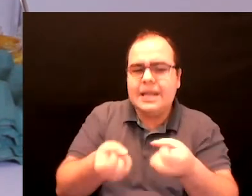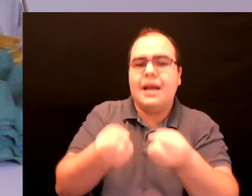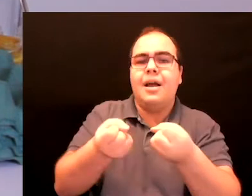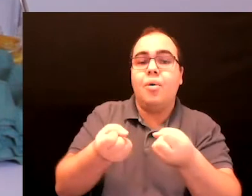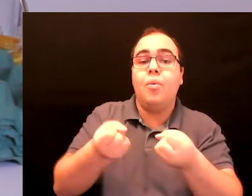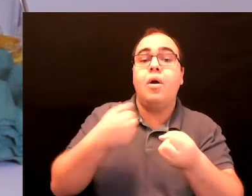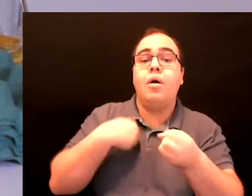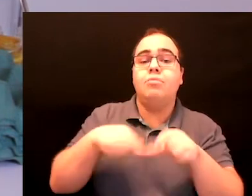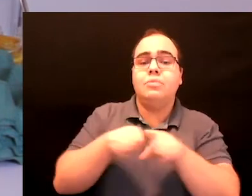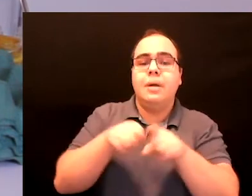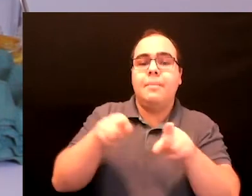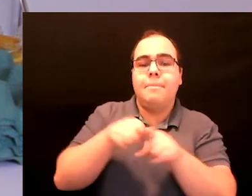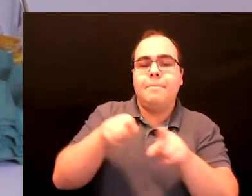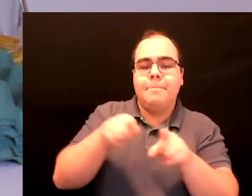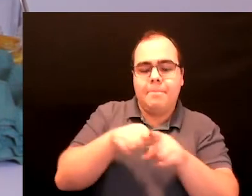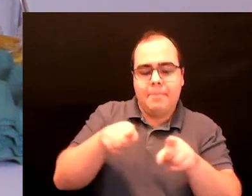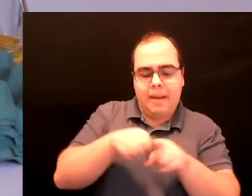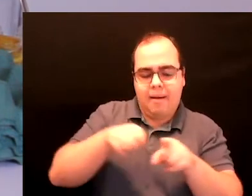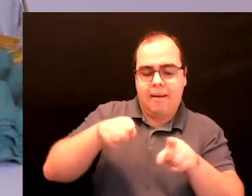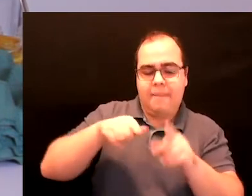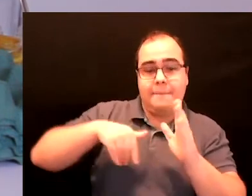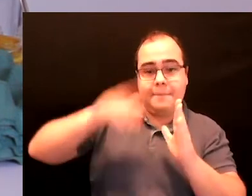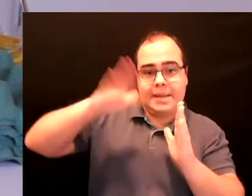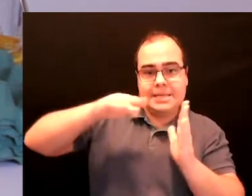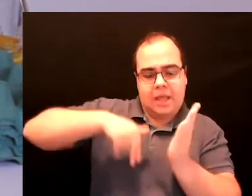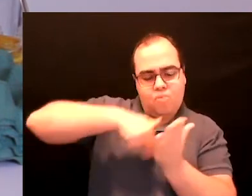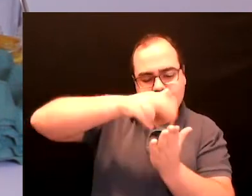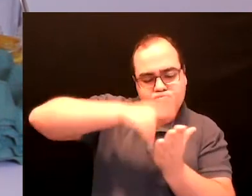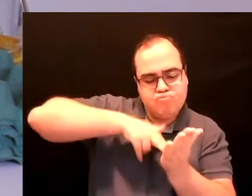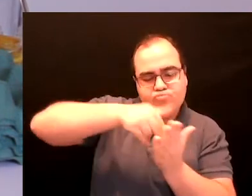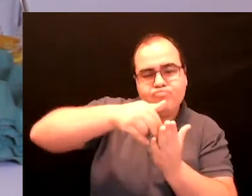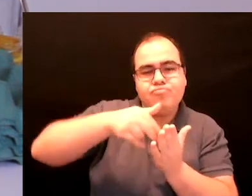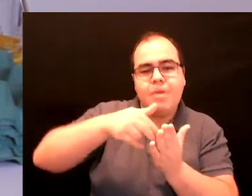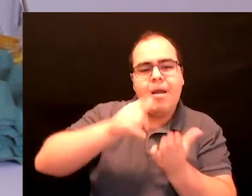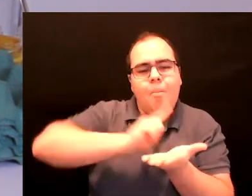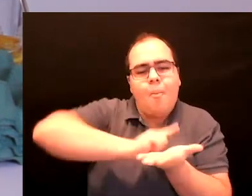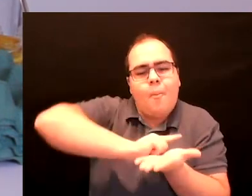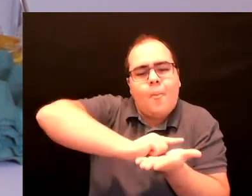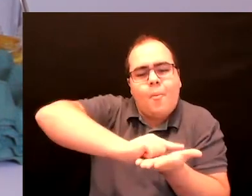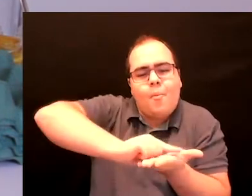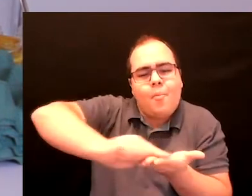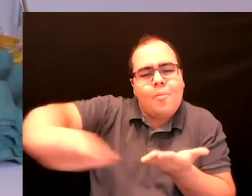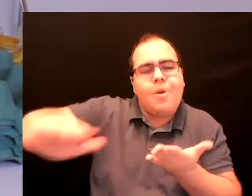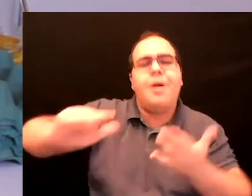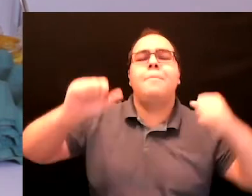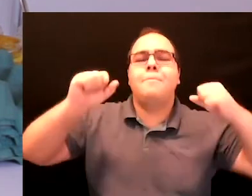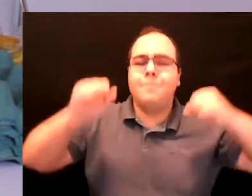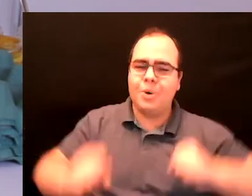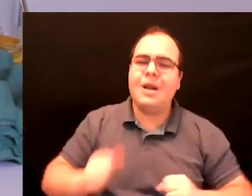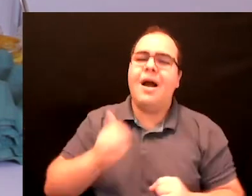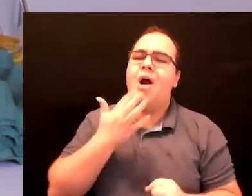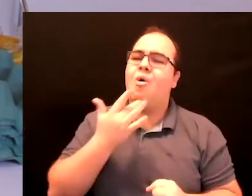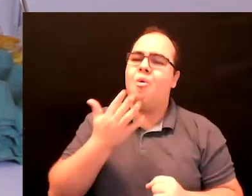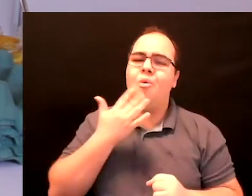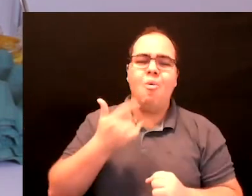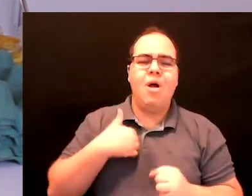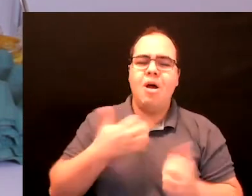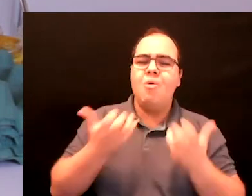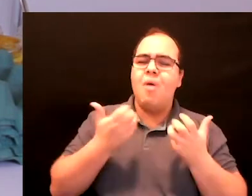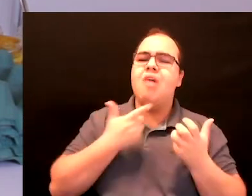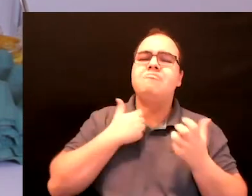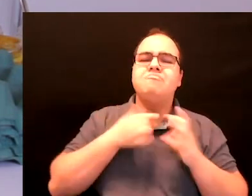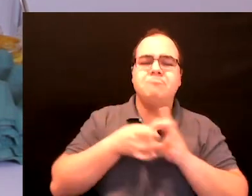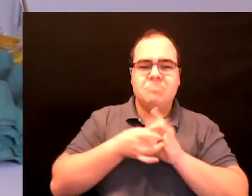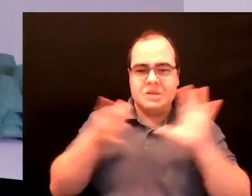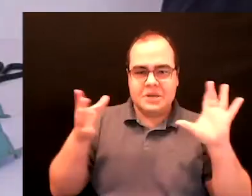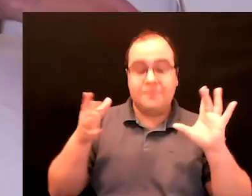seco. E vou pegar o meu pincel limpo para a gente poder pintar e colocar a cor que eu